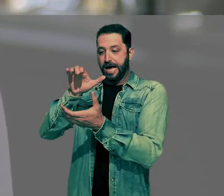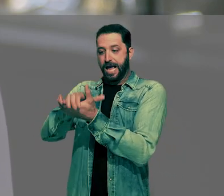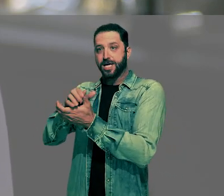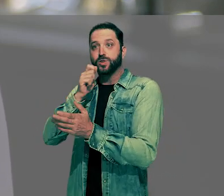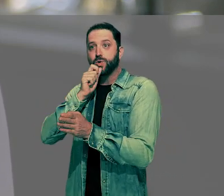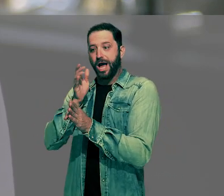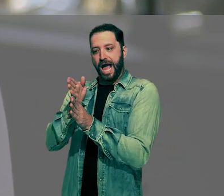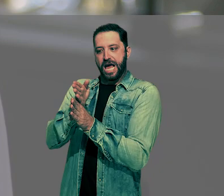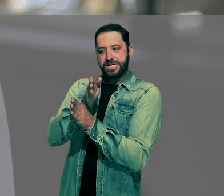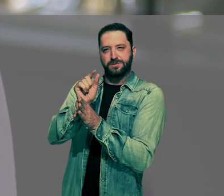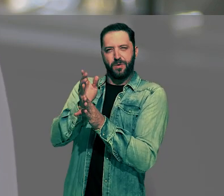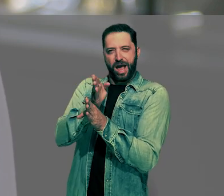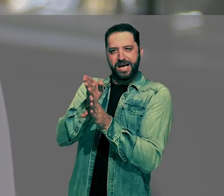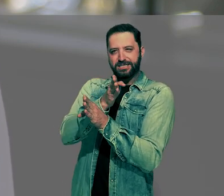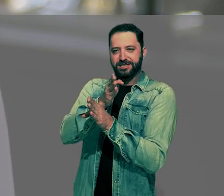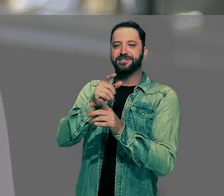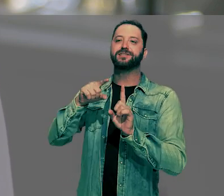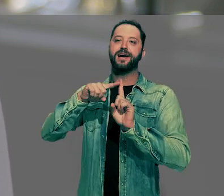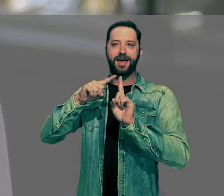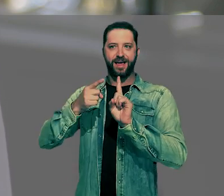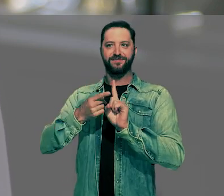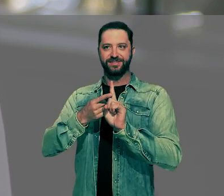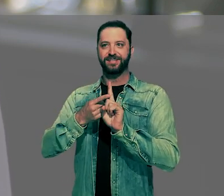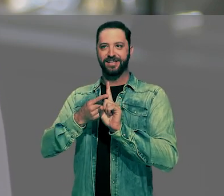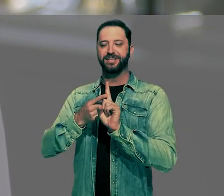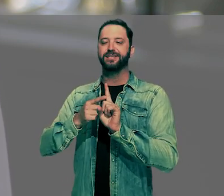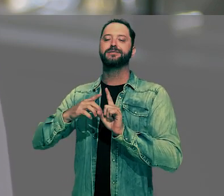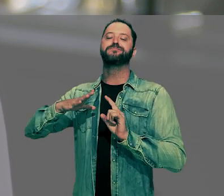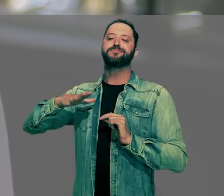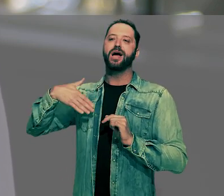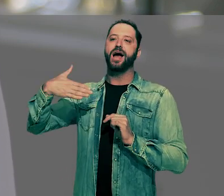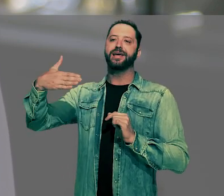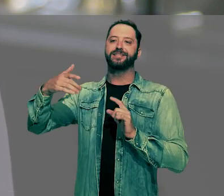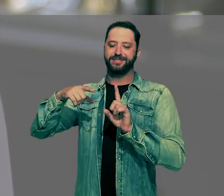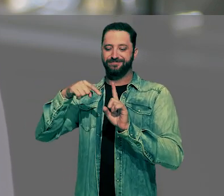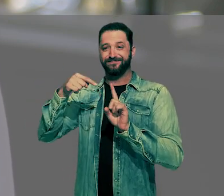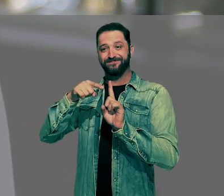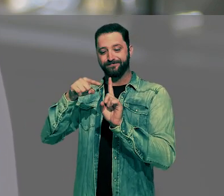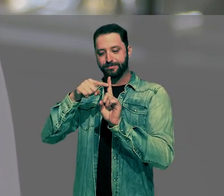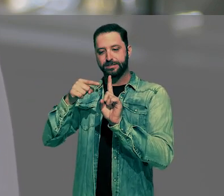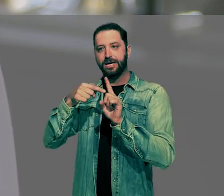Aí, antes de casar, eu fiquei grávida. E aí,